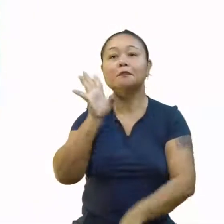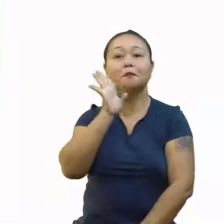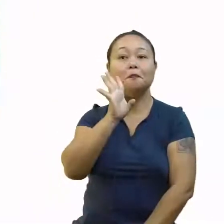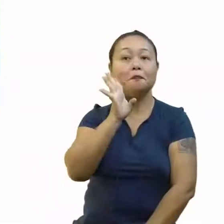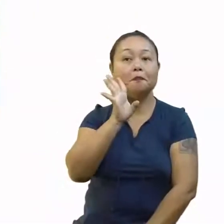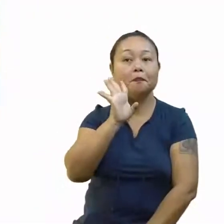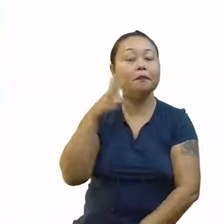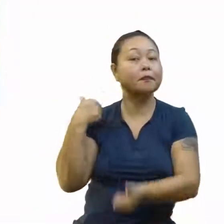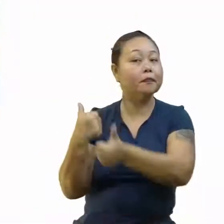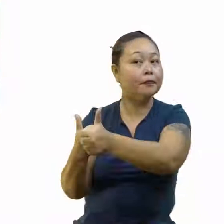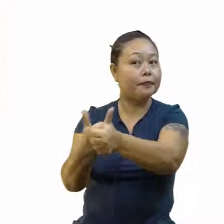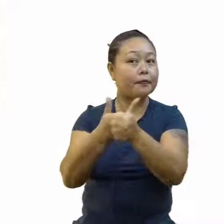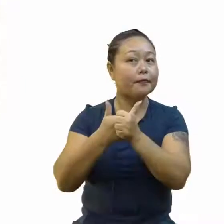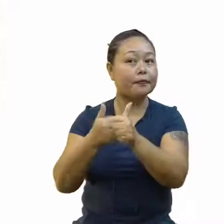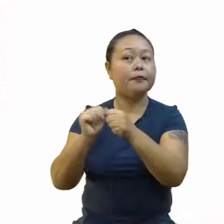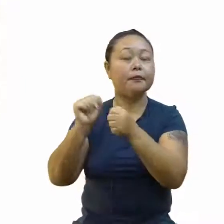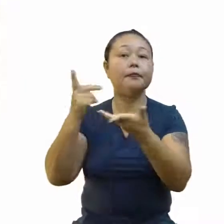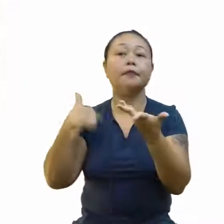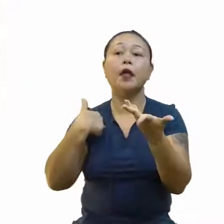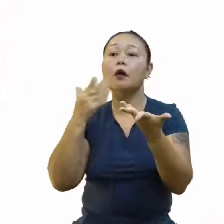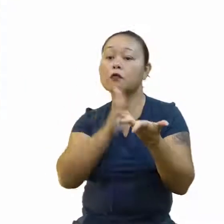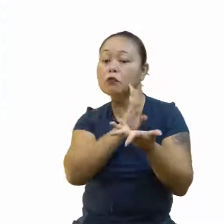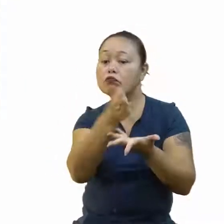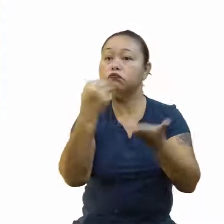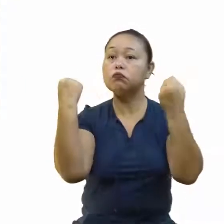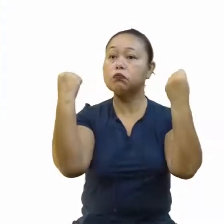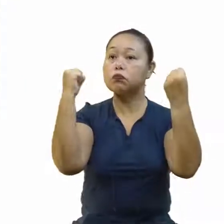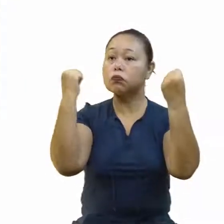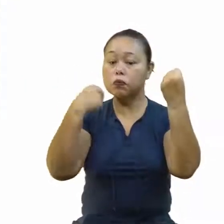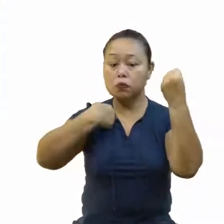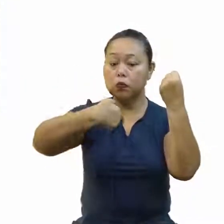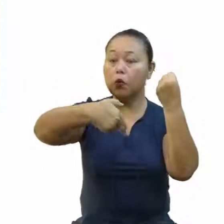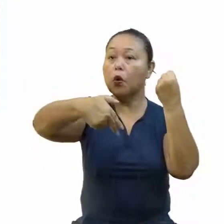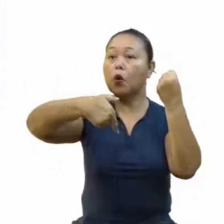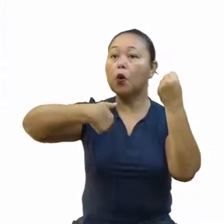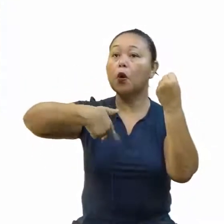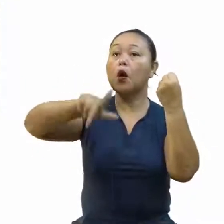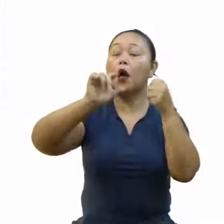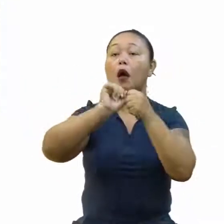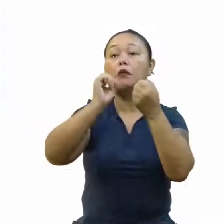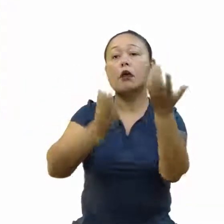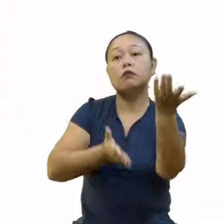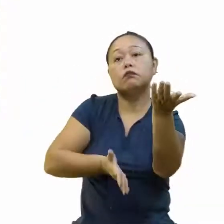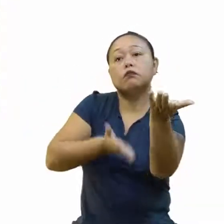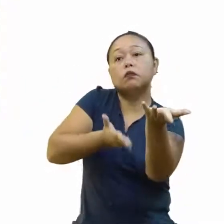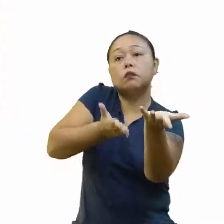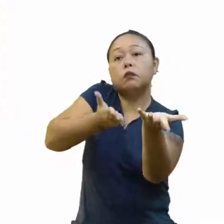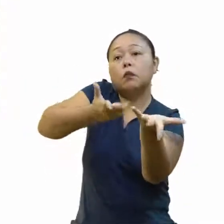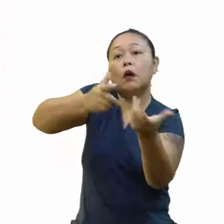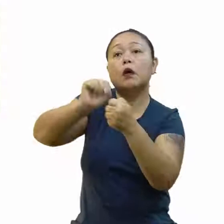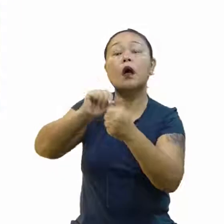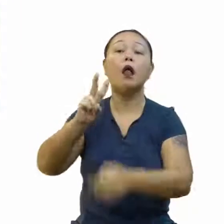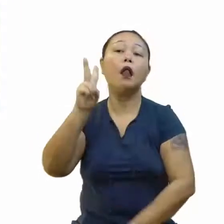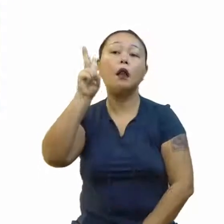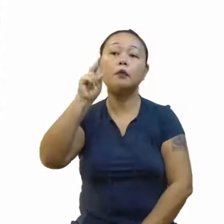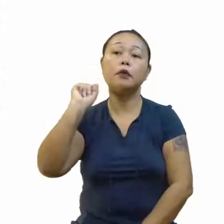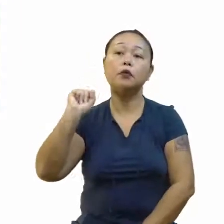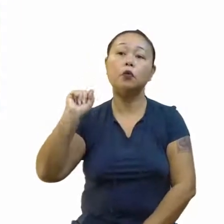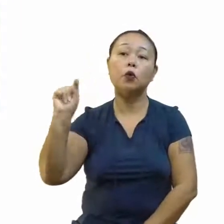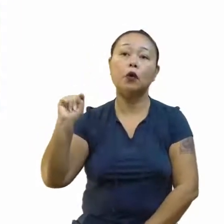falar agora sobre a atividade física e a hipertensão arterial. Lembrando aqui que